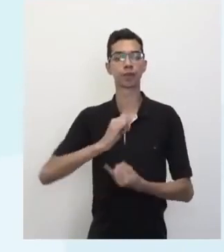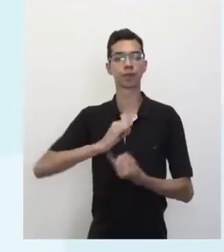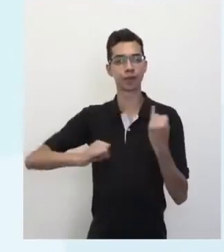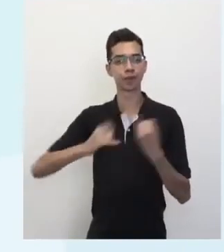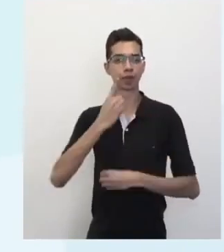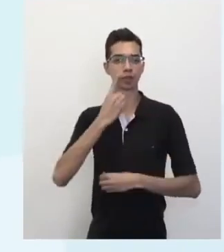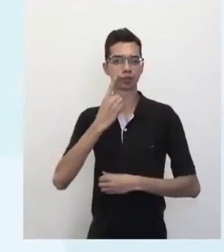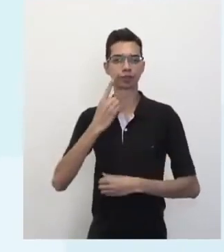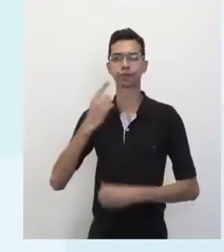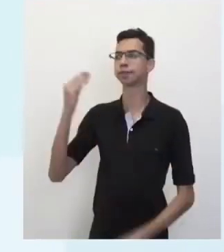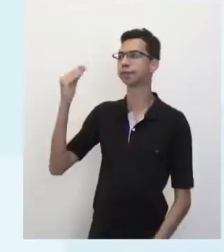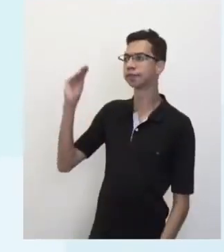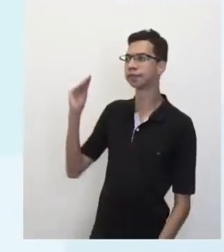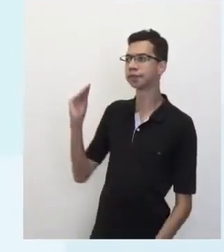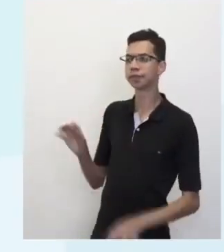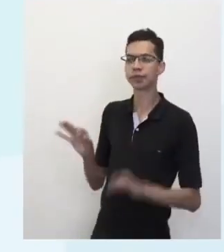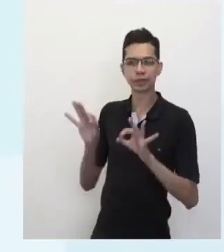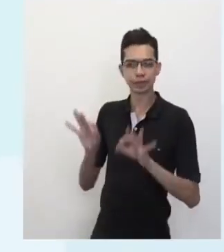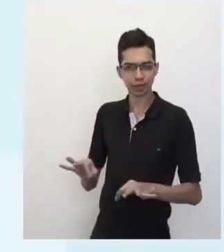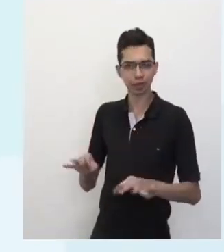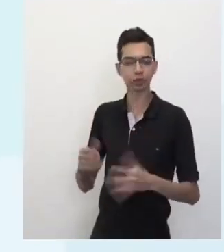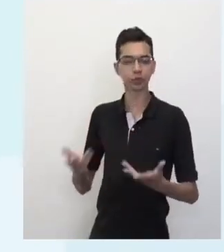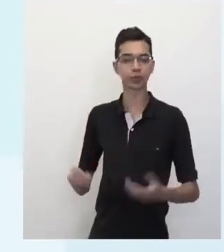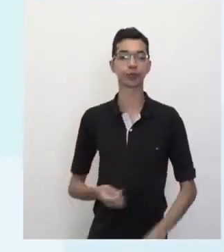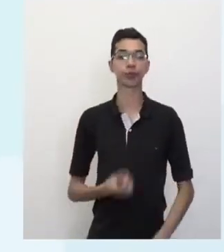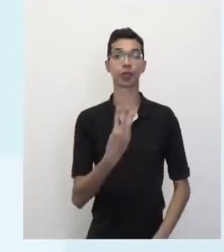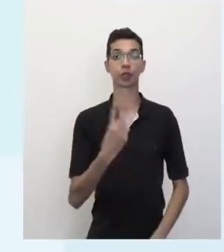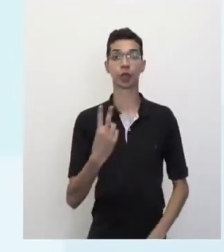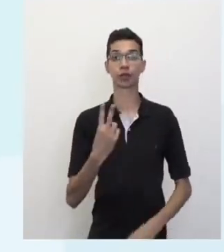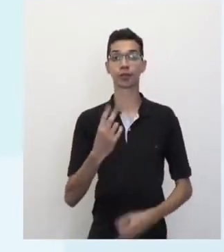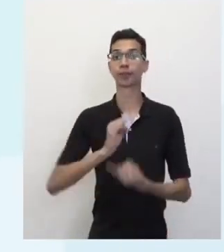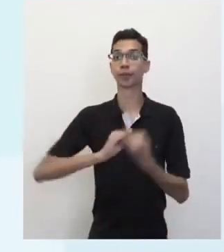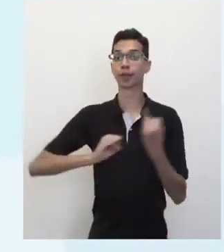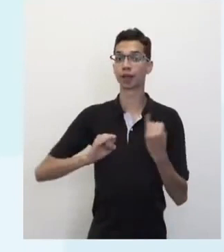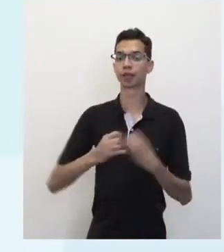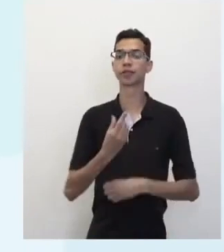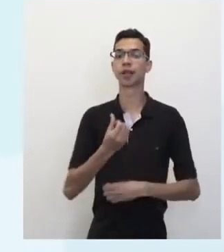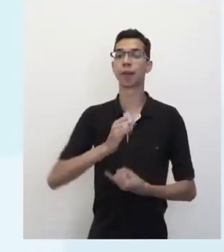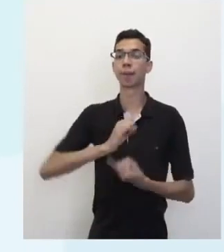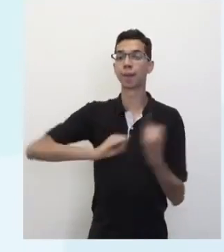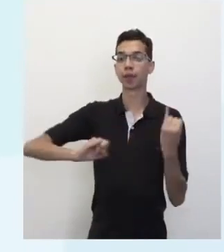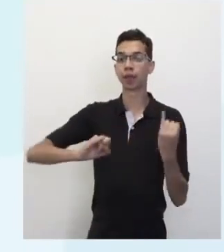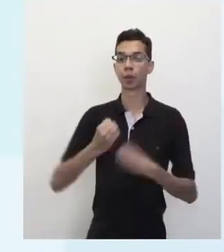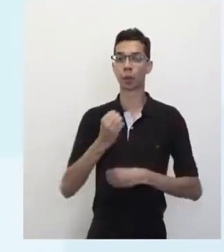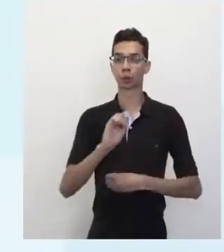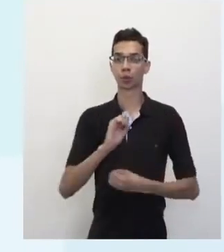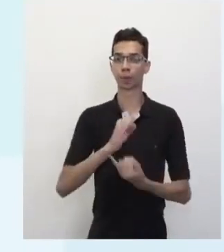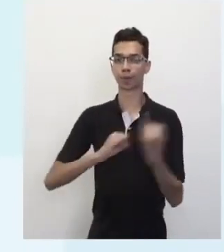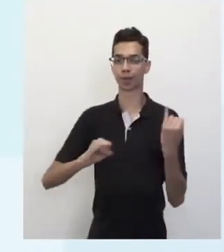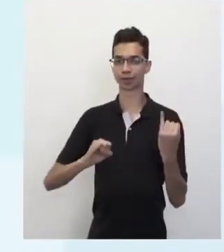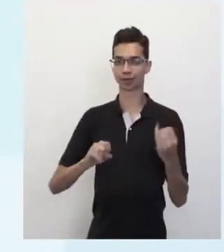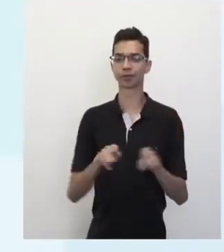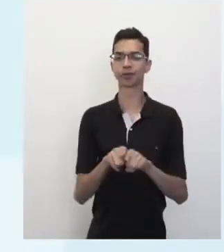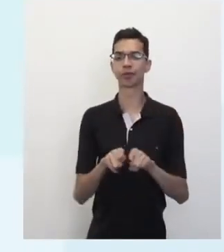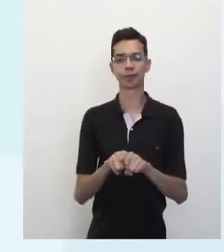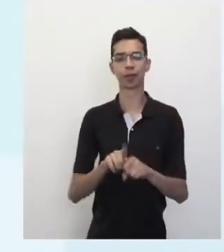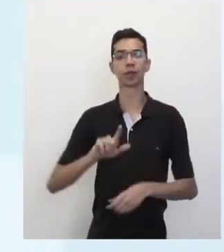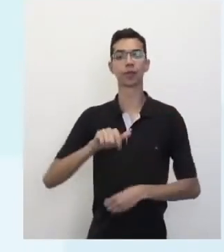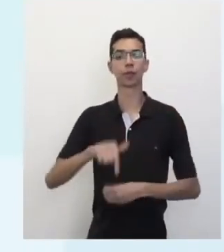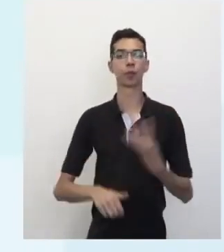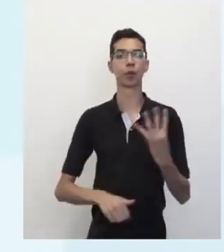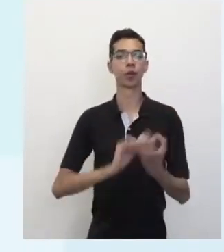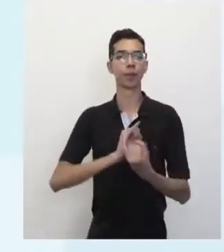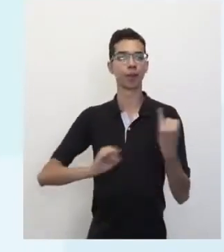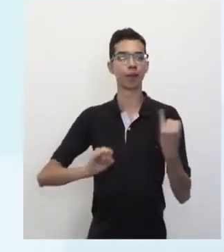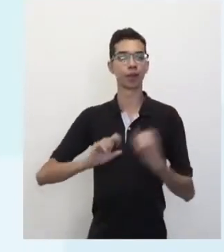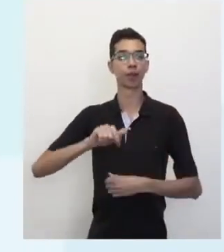assim, tá? Metade de 32, metade de 16, metade de 8, depois metade de 4, depois